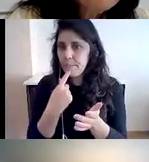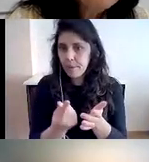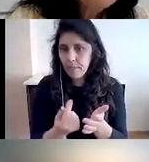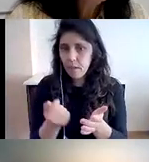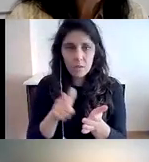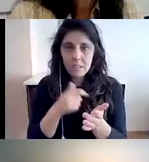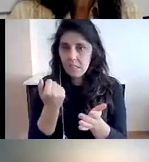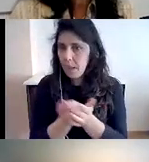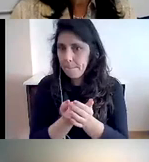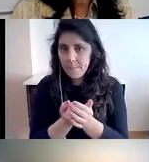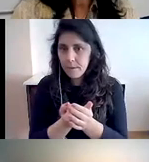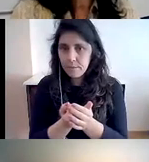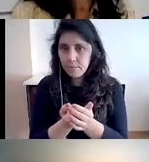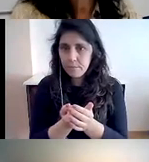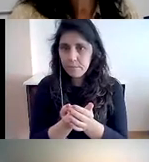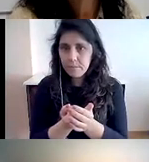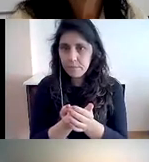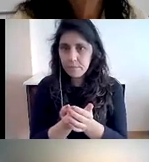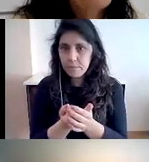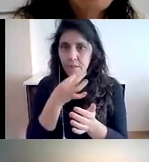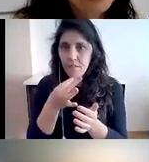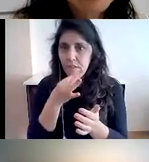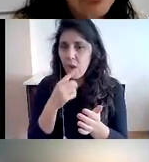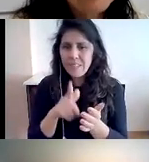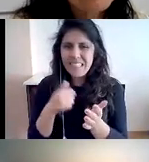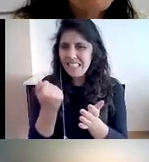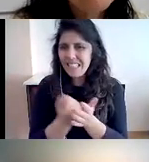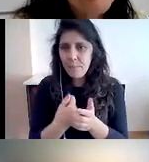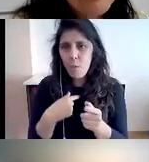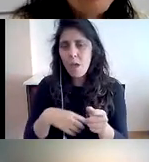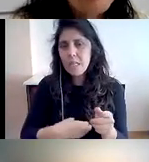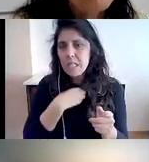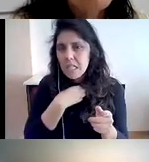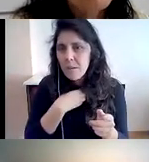que foi um sentimento muito forte que